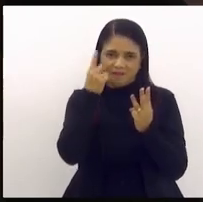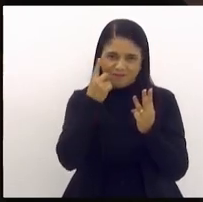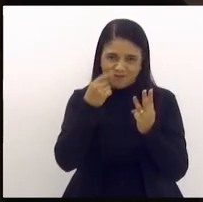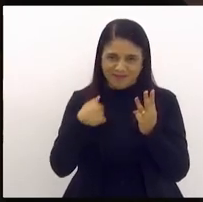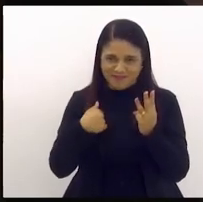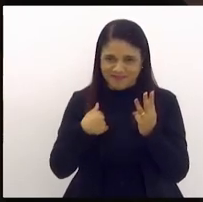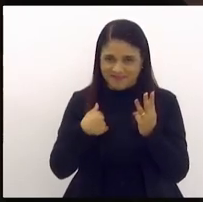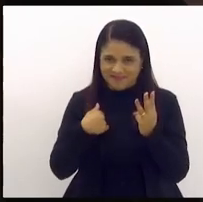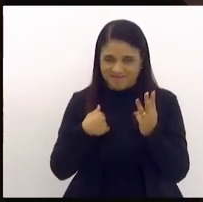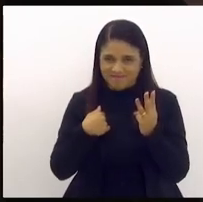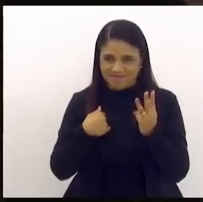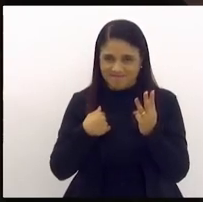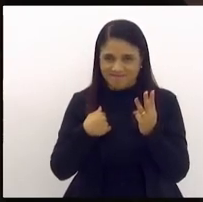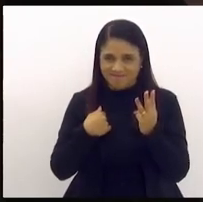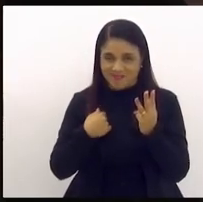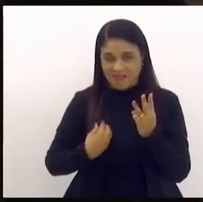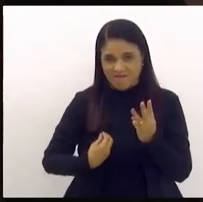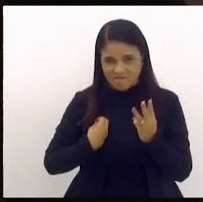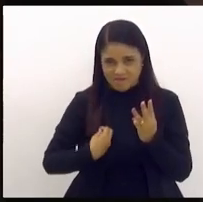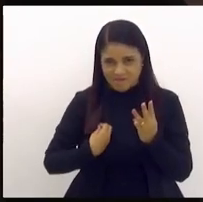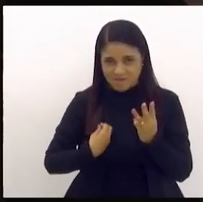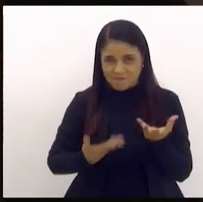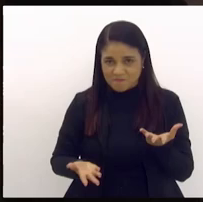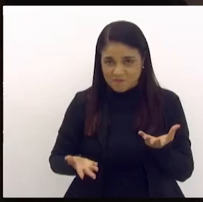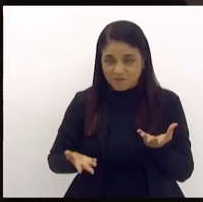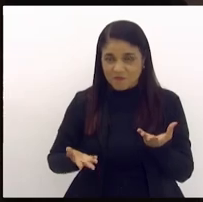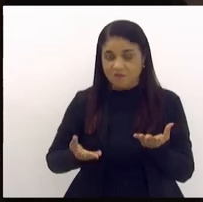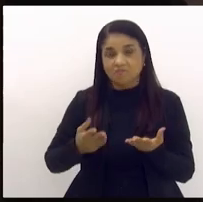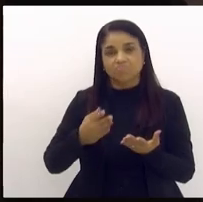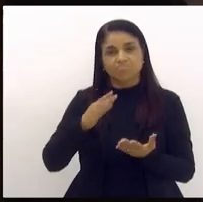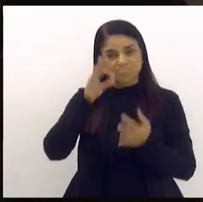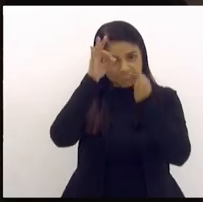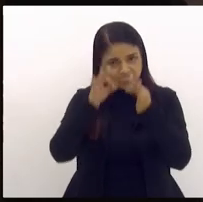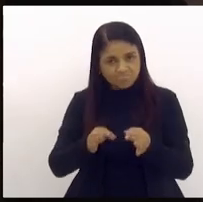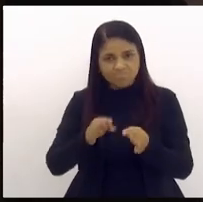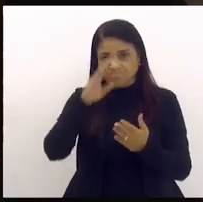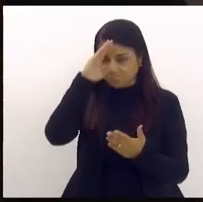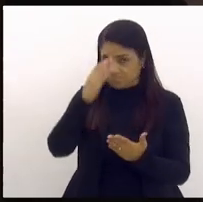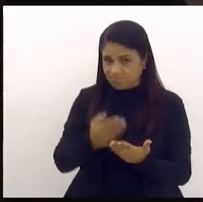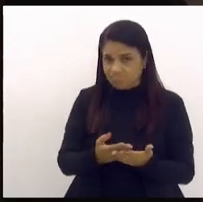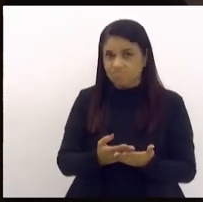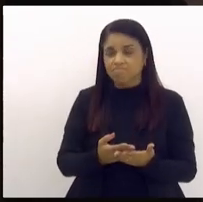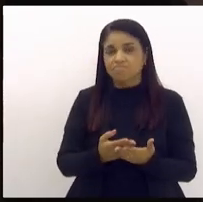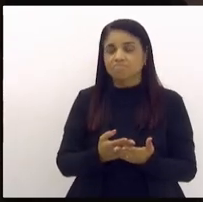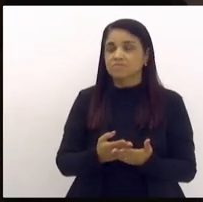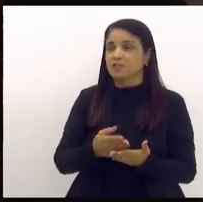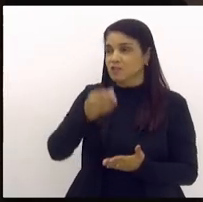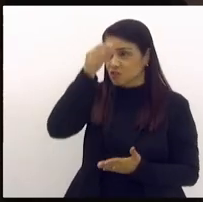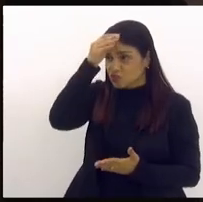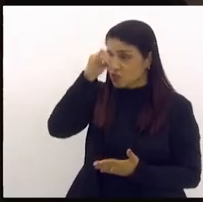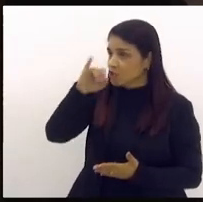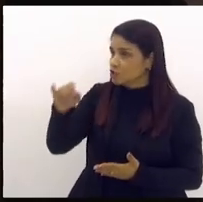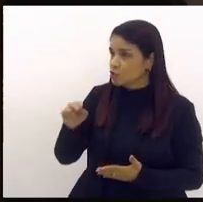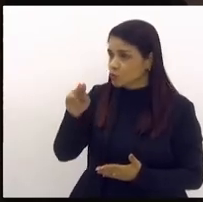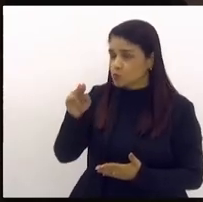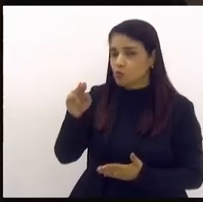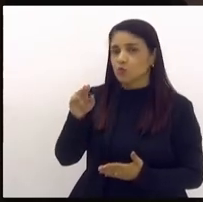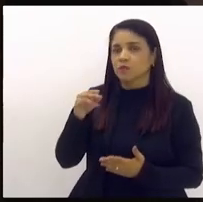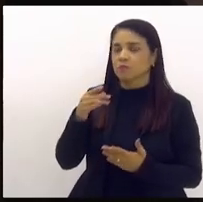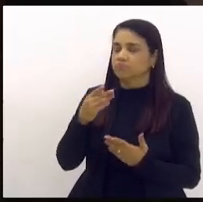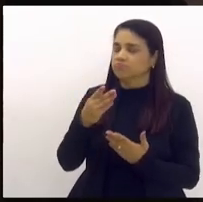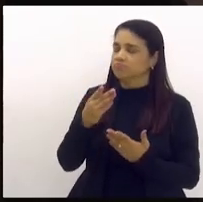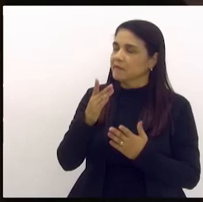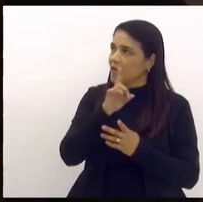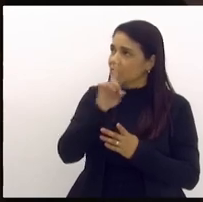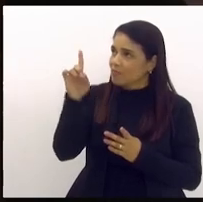Então, nós temos a mais absoluta convicção, deputada Tia Ju, uma mulher temente a Deus, que essa